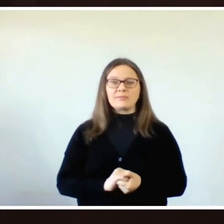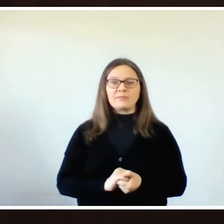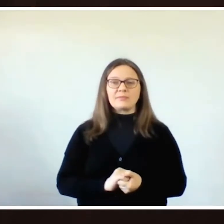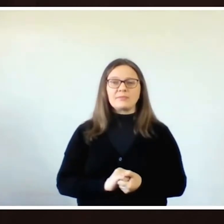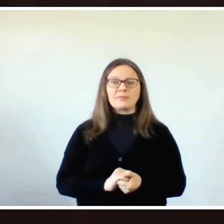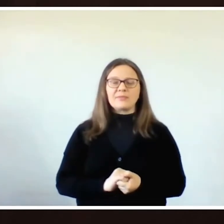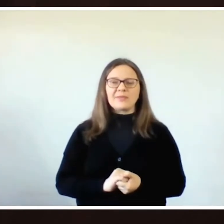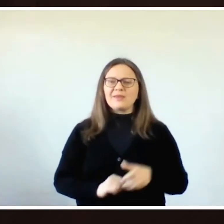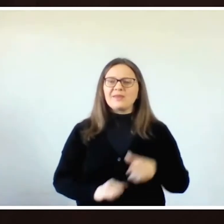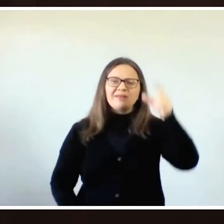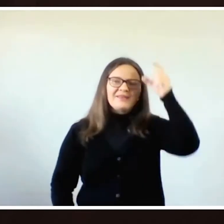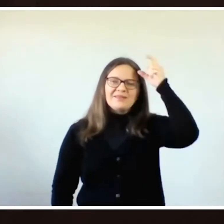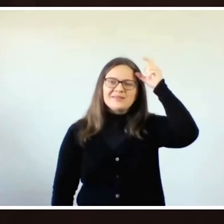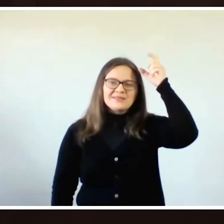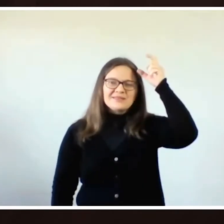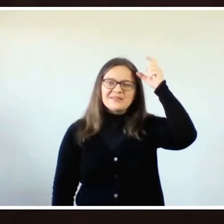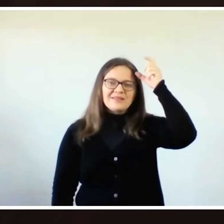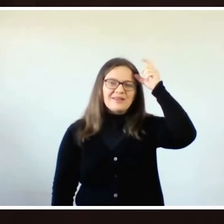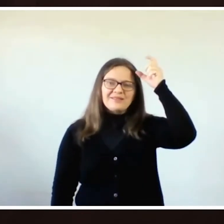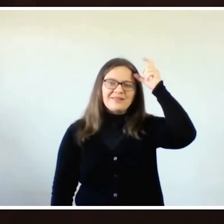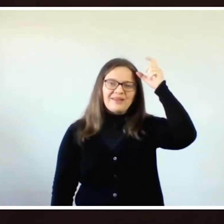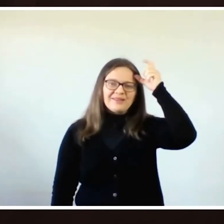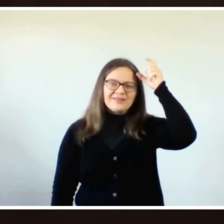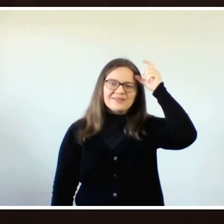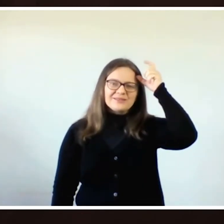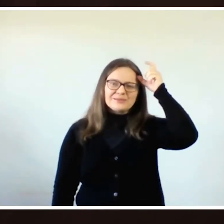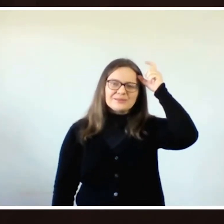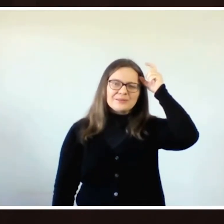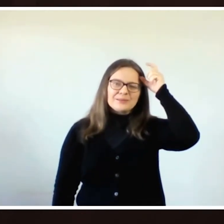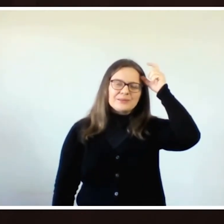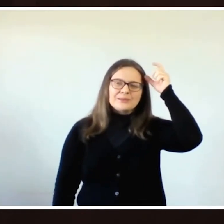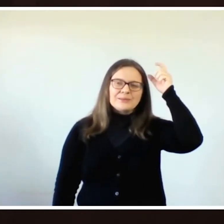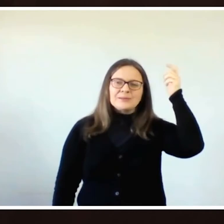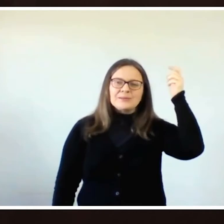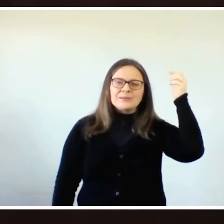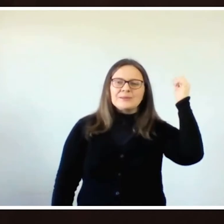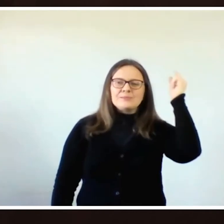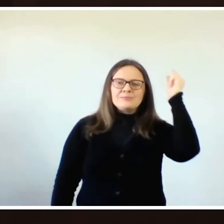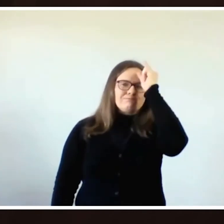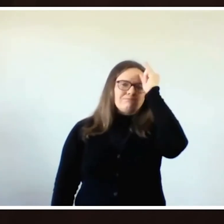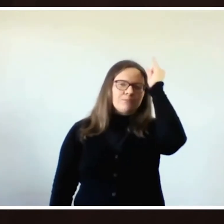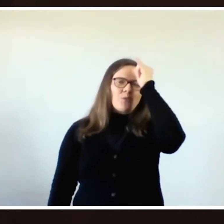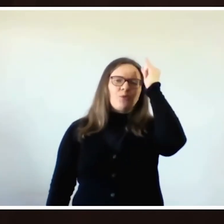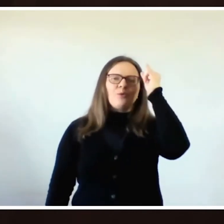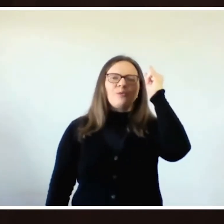querer nos tirar essa base, não é isso? Ó Senhor Jesus.